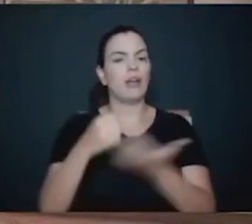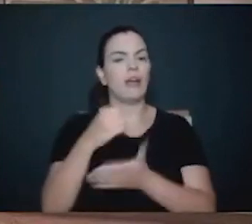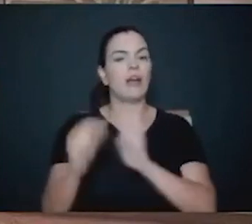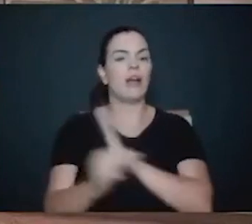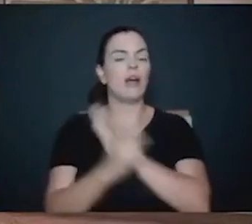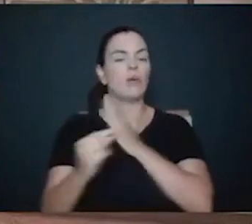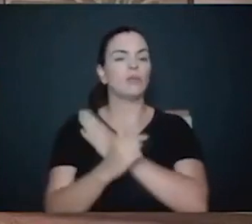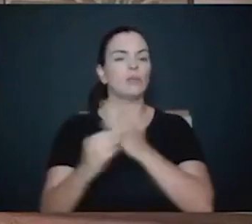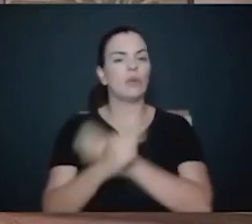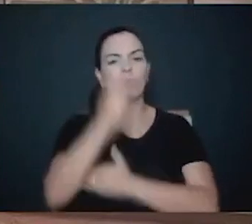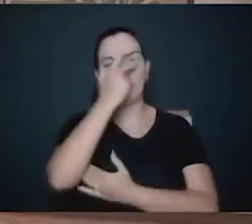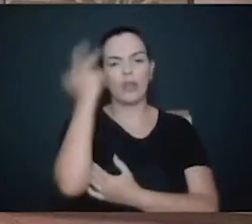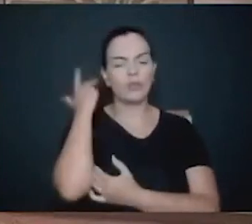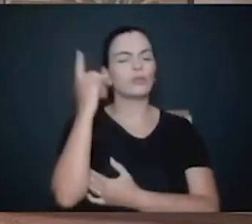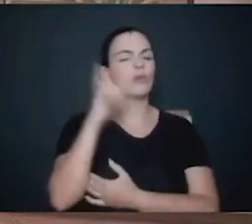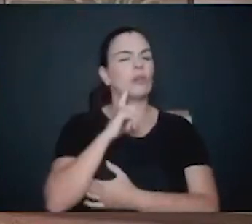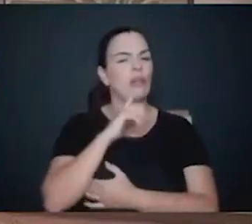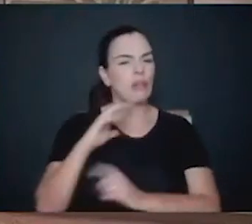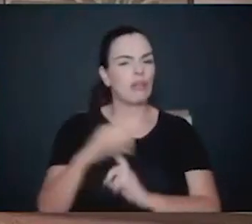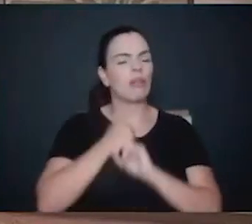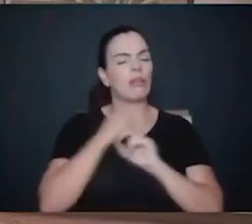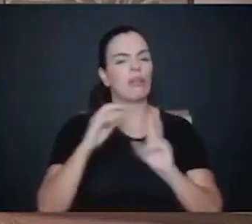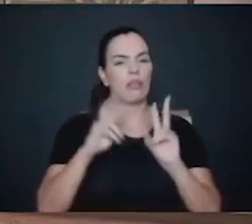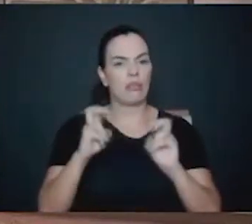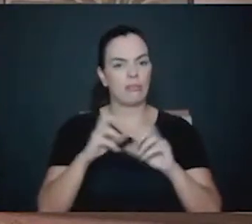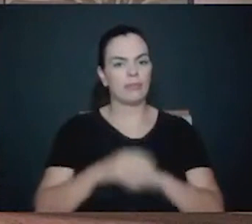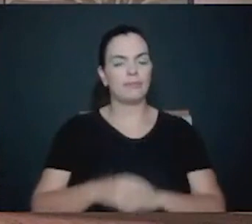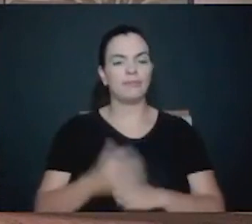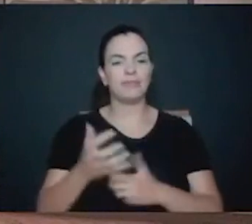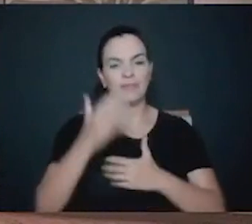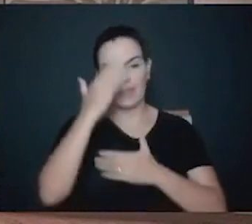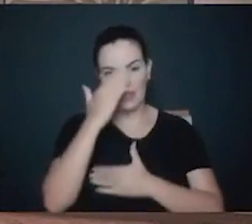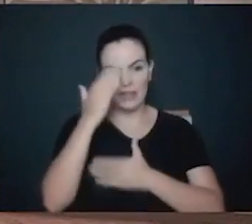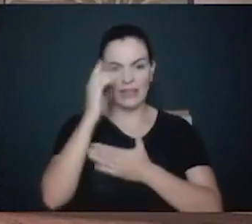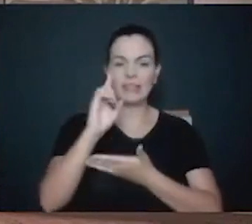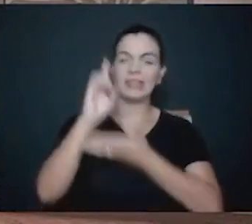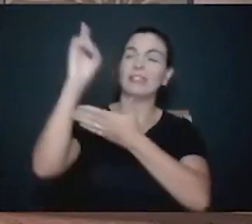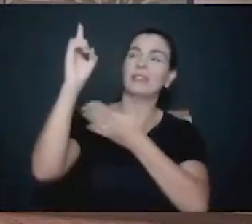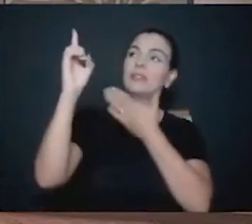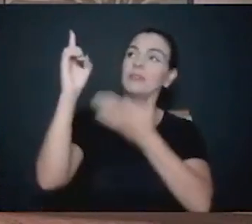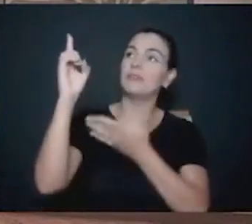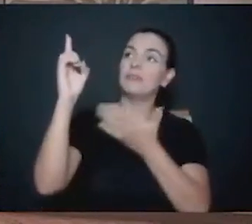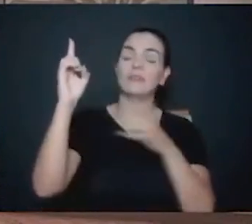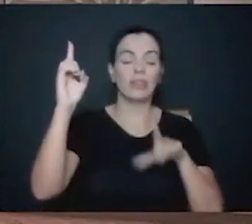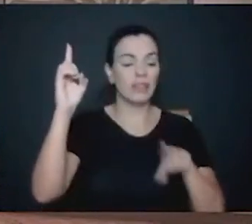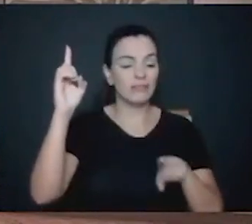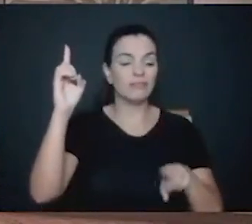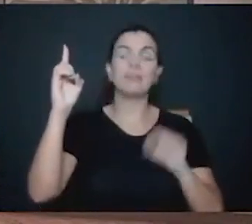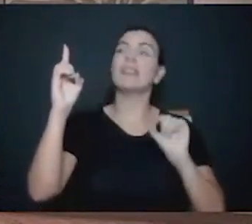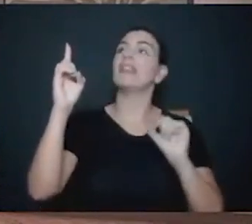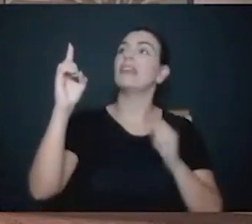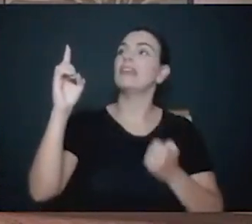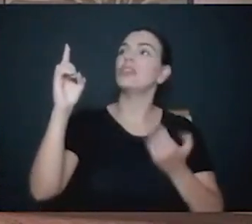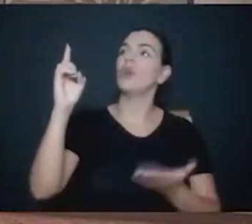Deus, porque quando vem um título, Gisele, eu peço a Deus, me direciona, e Deus me direciona a você, filho do meu